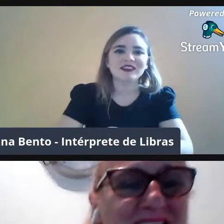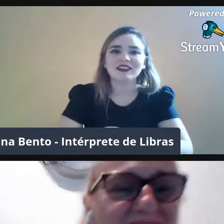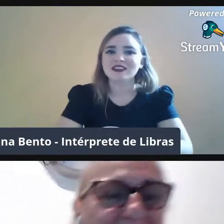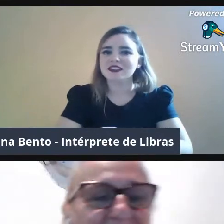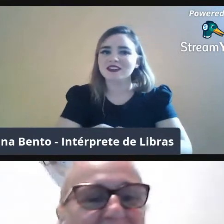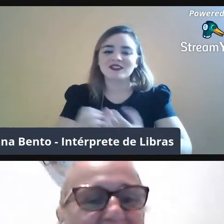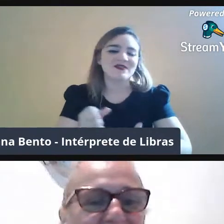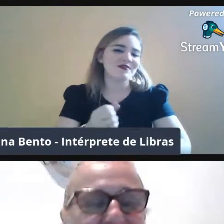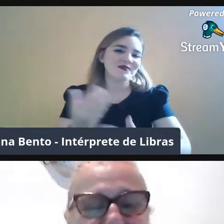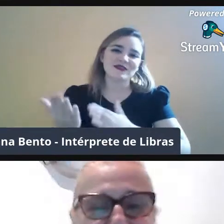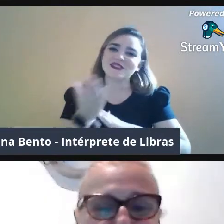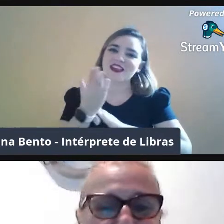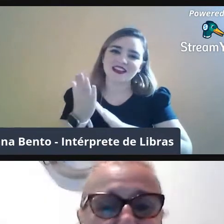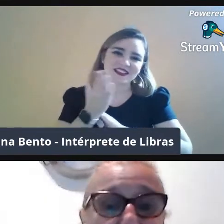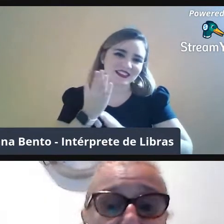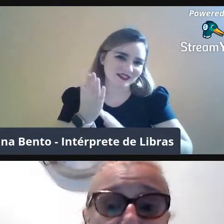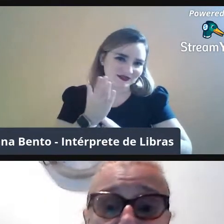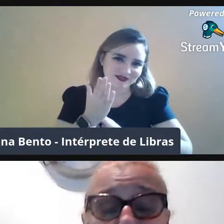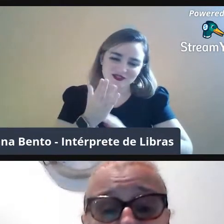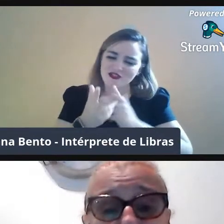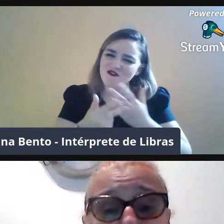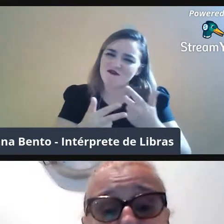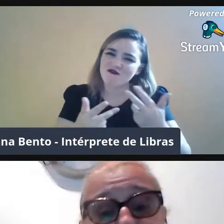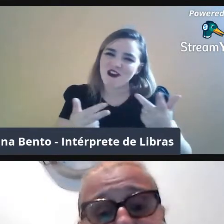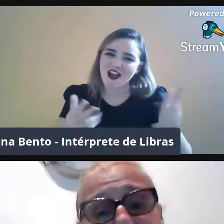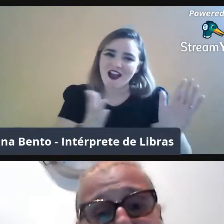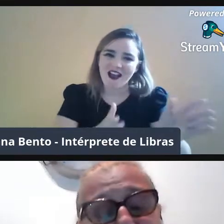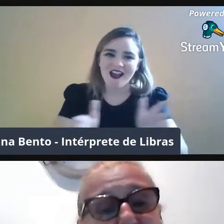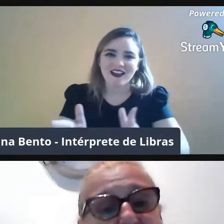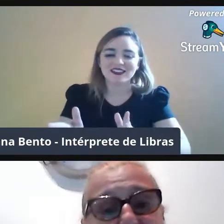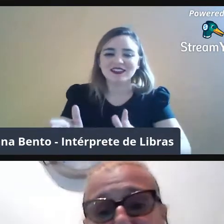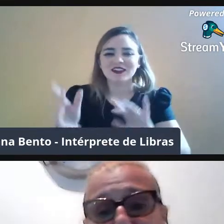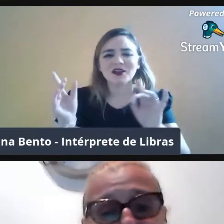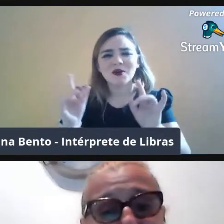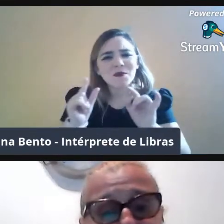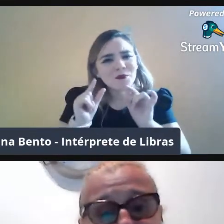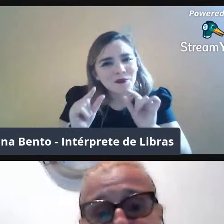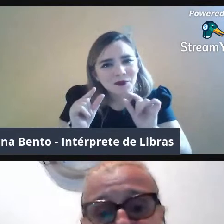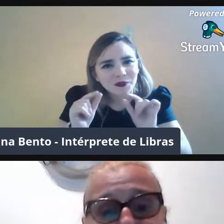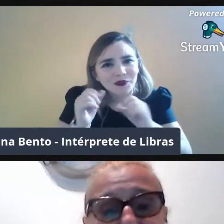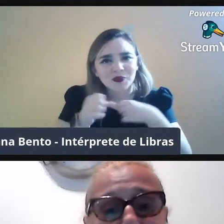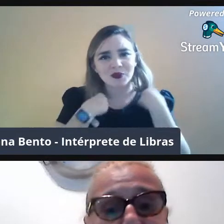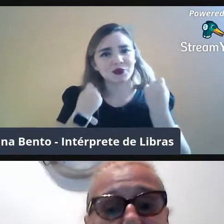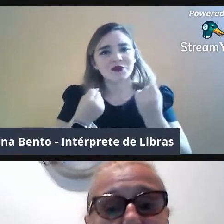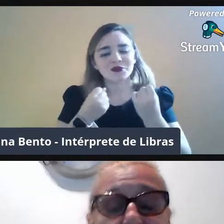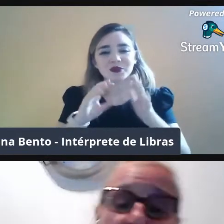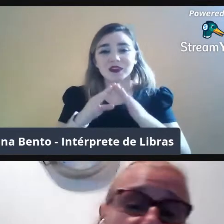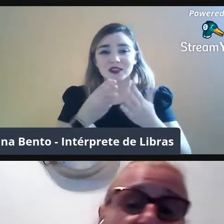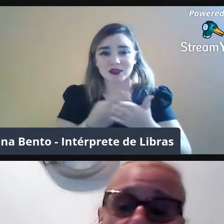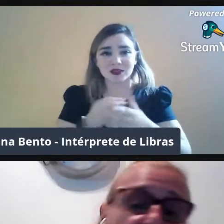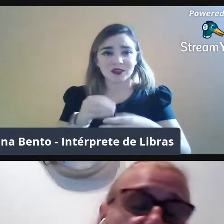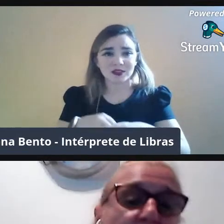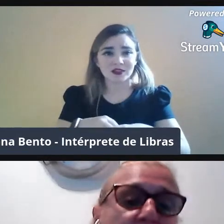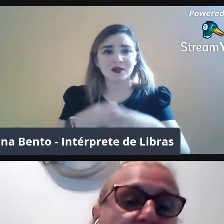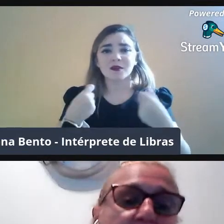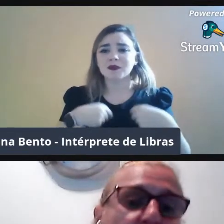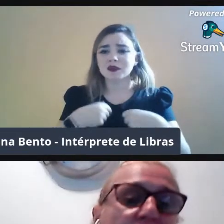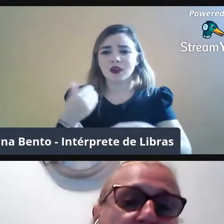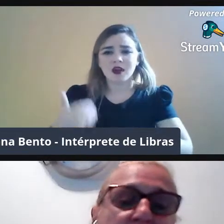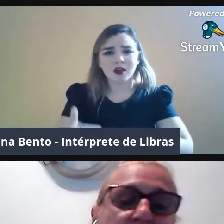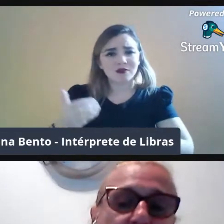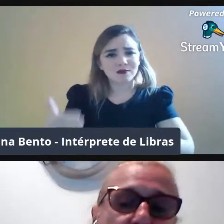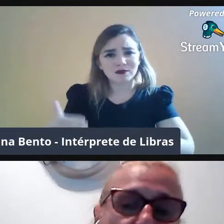para mim. Ela lembra dessa história. E aí essas pequenas atitudes que nós fizemos na escola tinha que ser continuar, tem